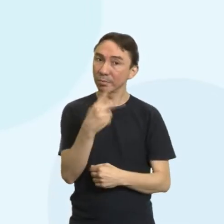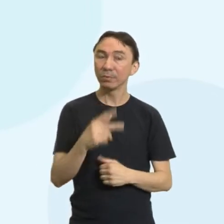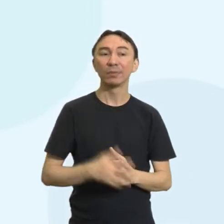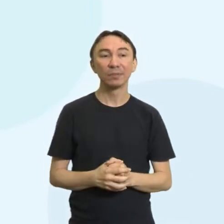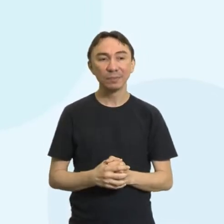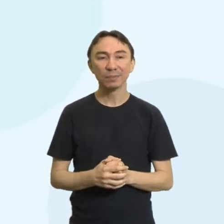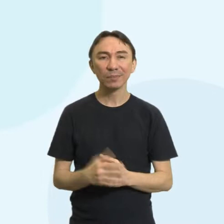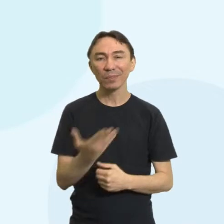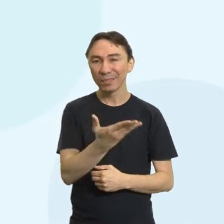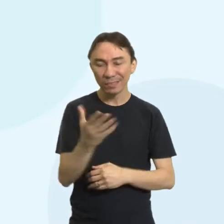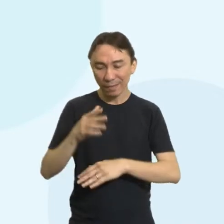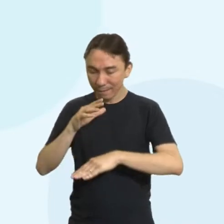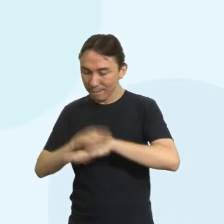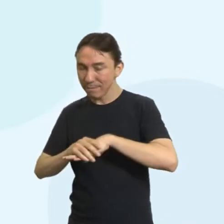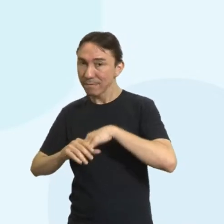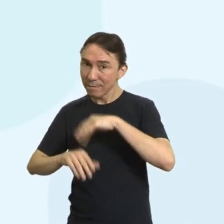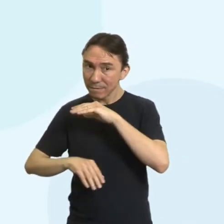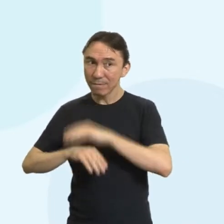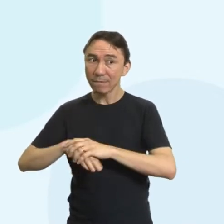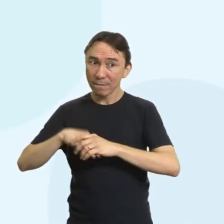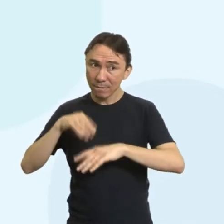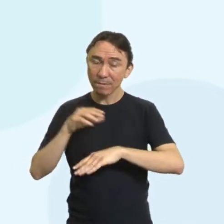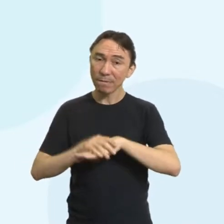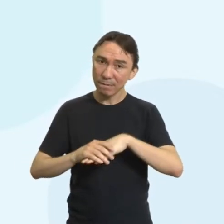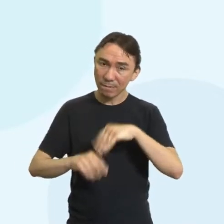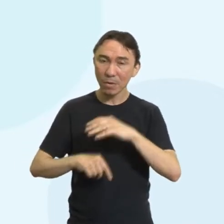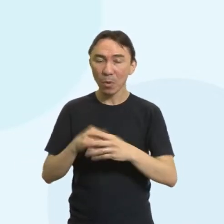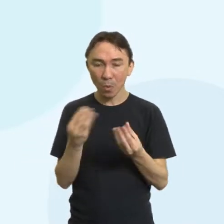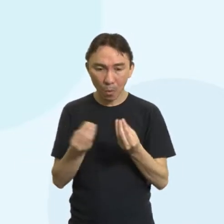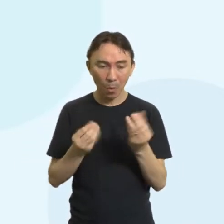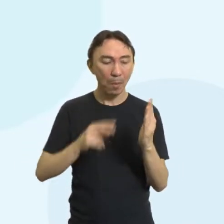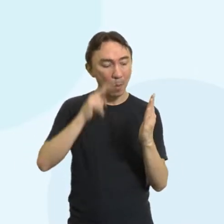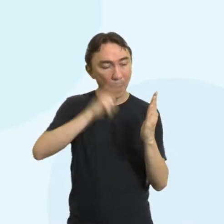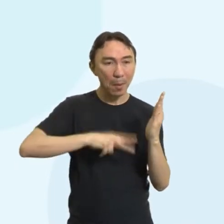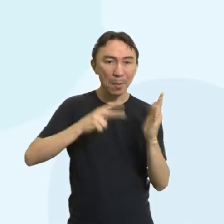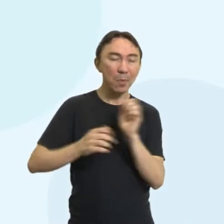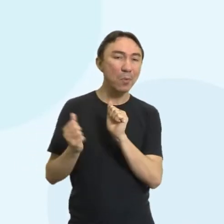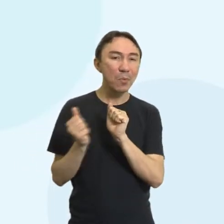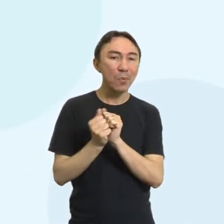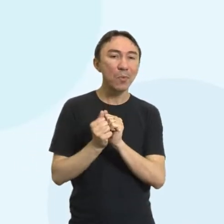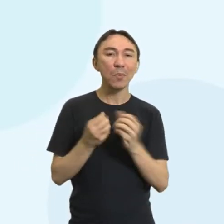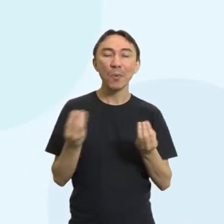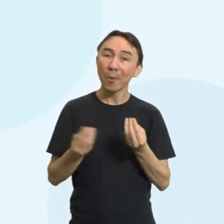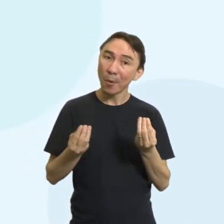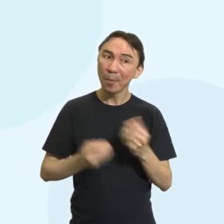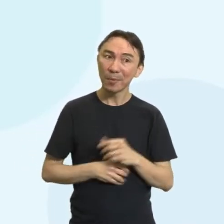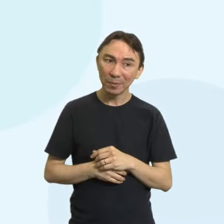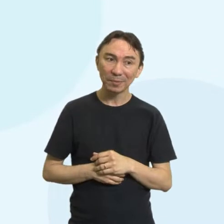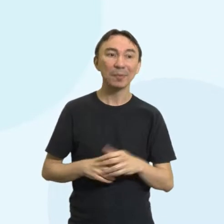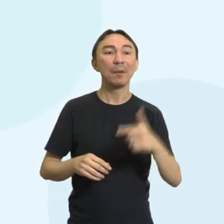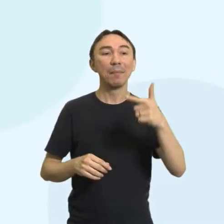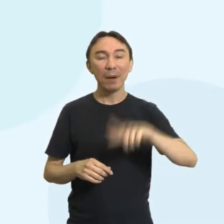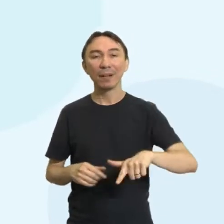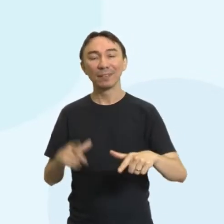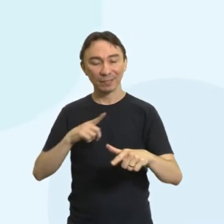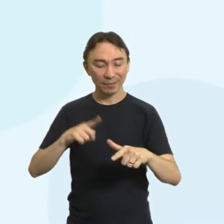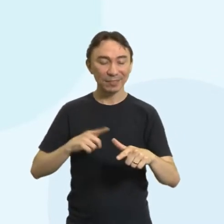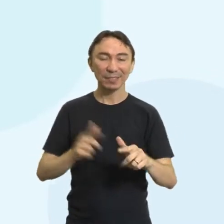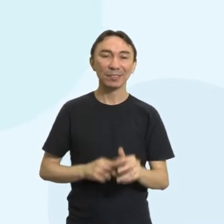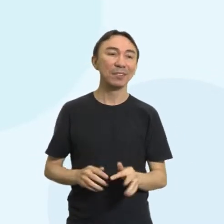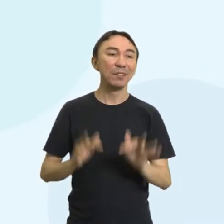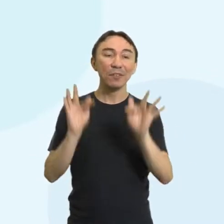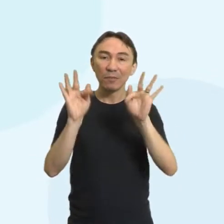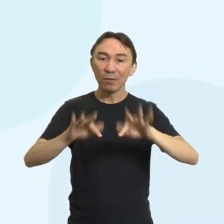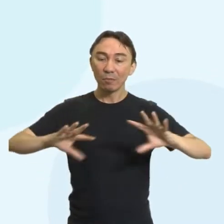vocês vivenciarão esse momento de leitura compartilhada. Trazemos também um desdobramento para realização também